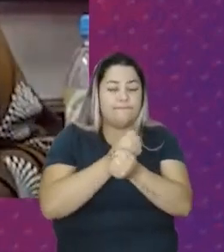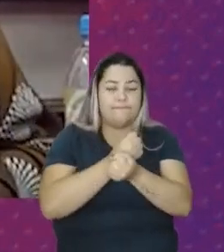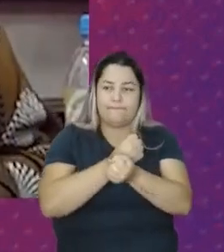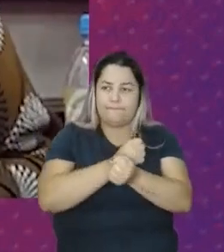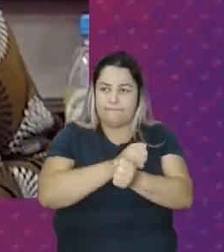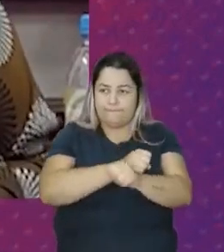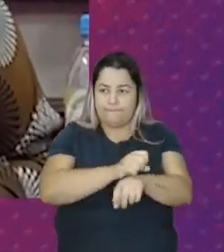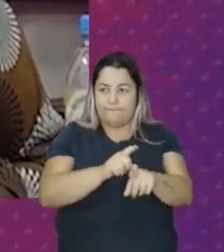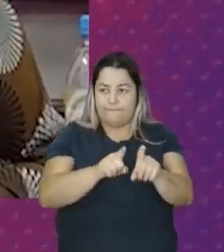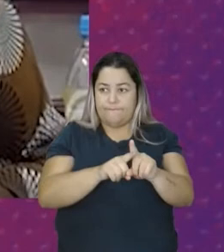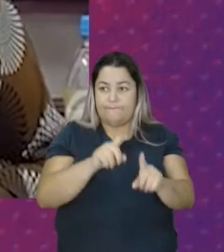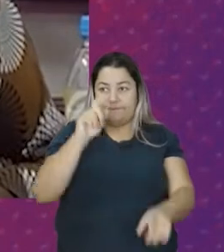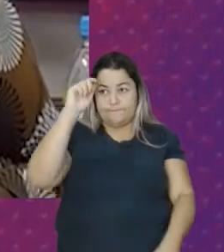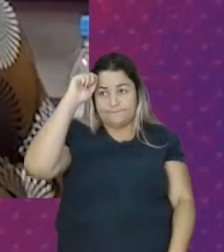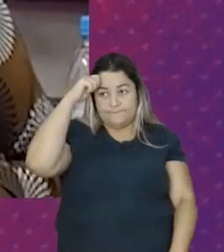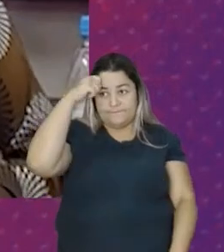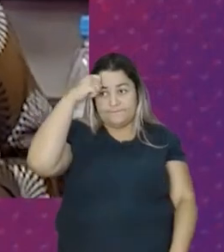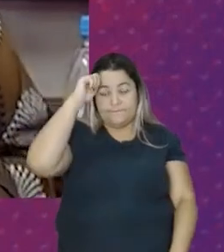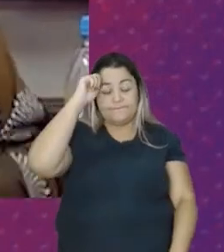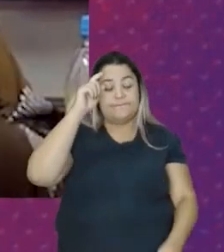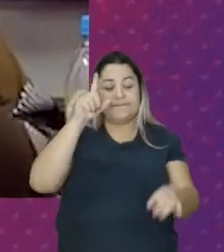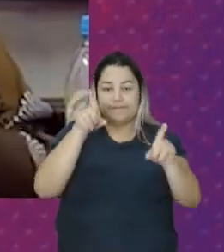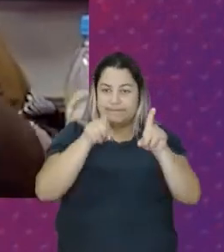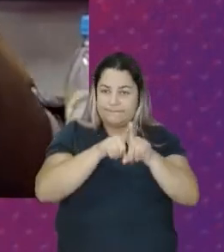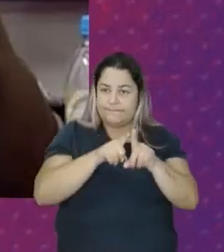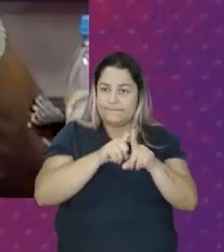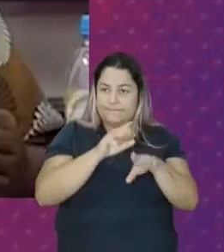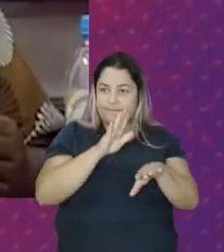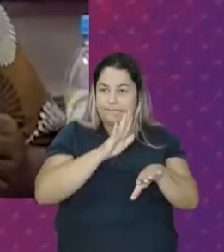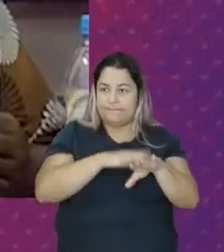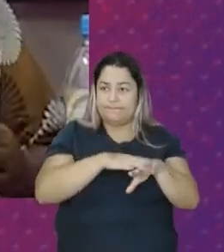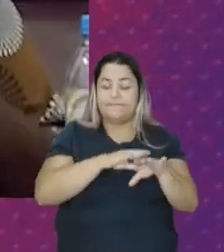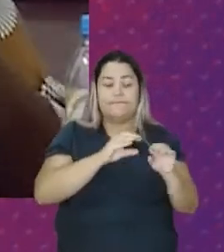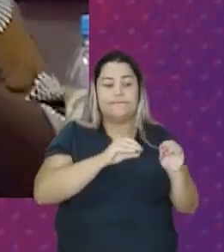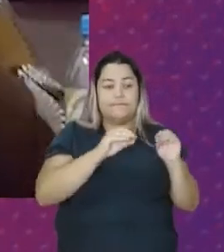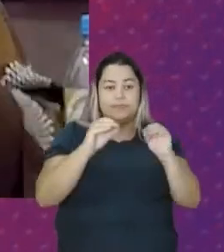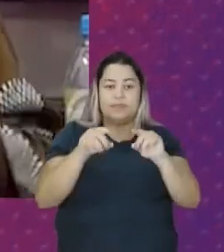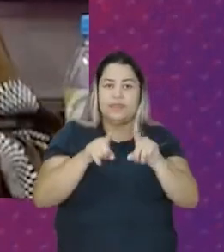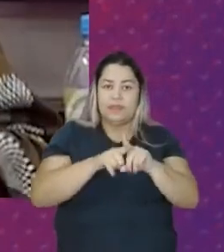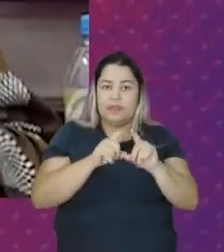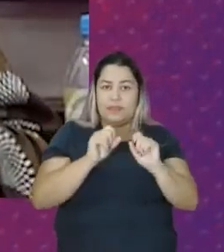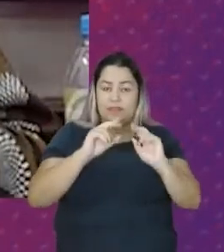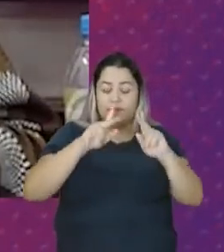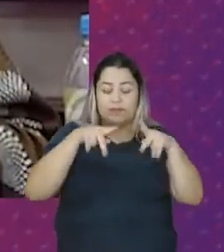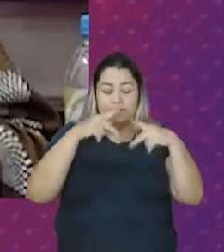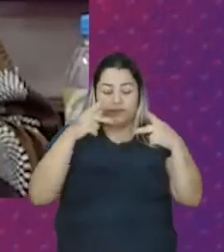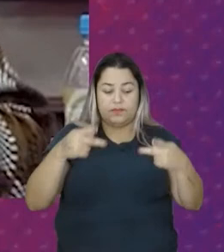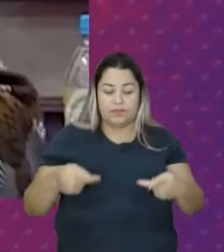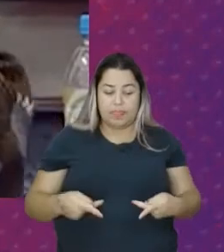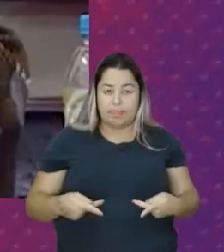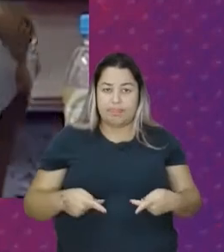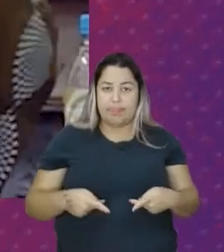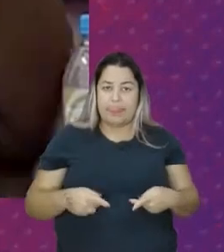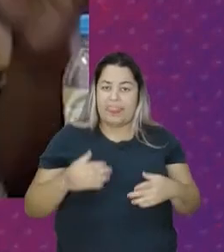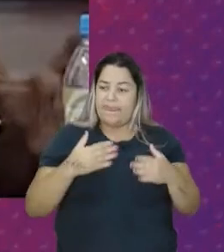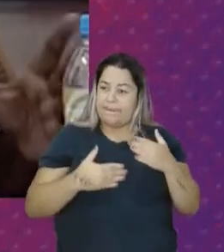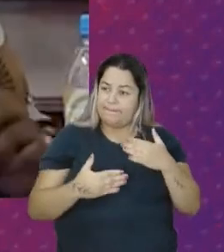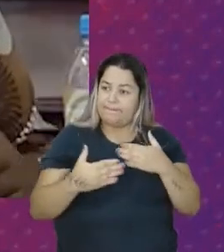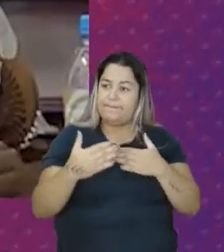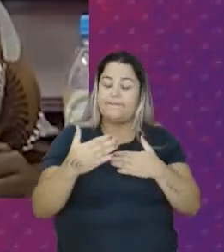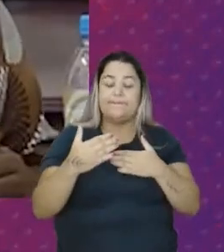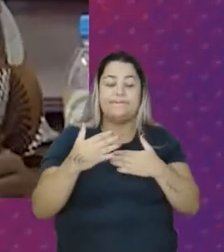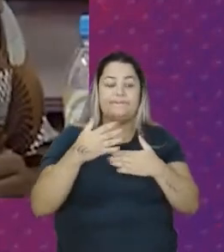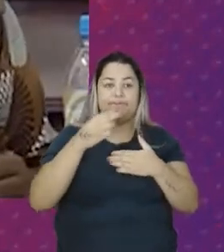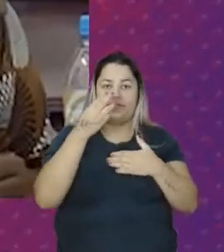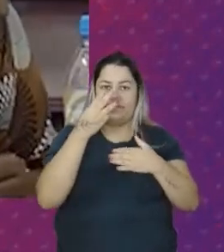né, de africanos. Foi o país que mais traficou seres humanos ao longo de mais